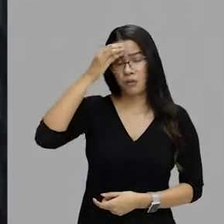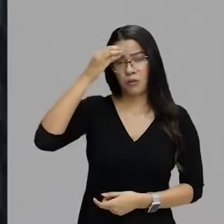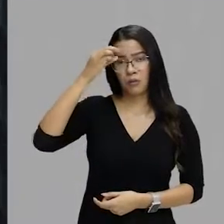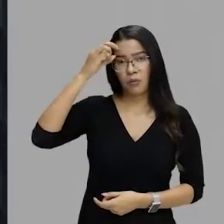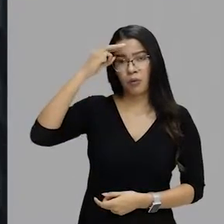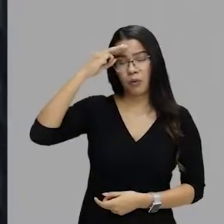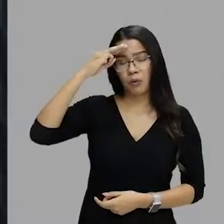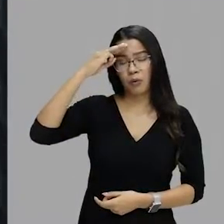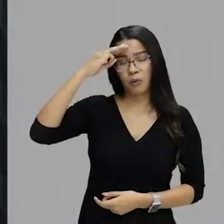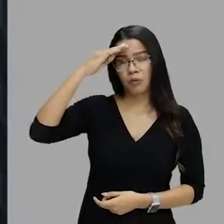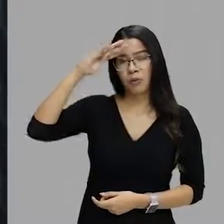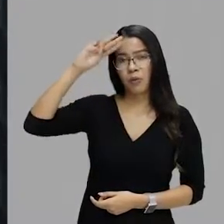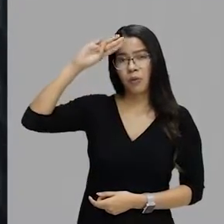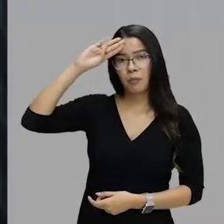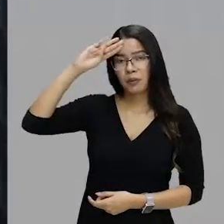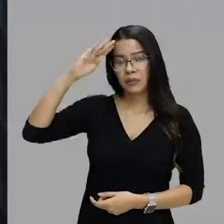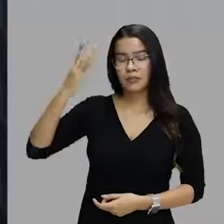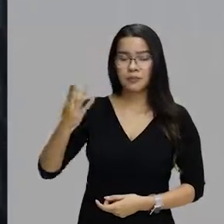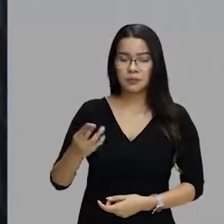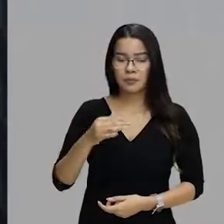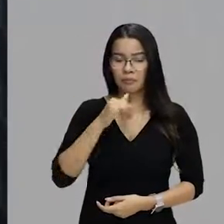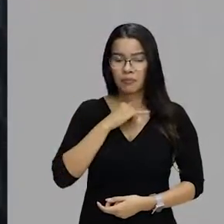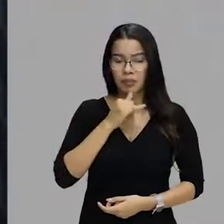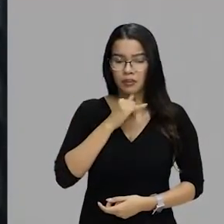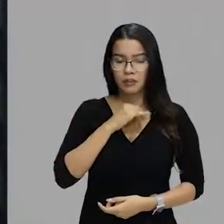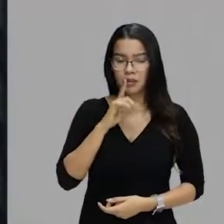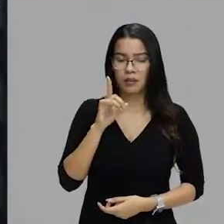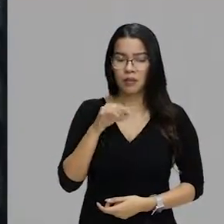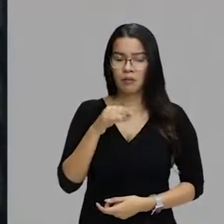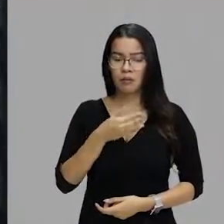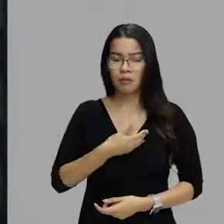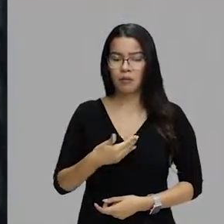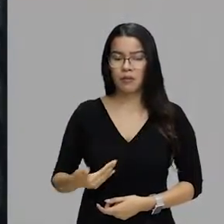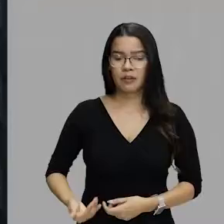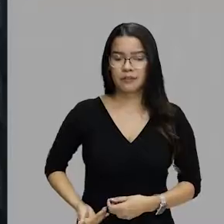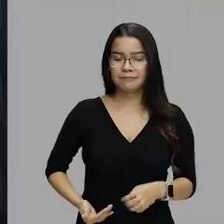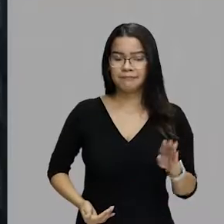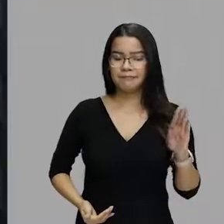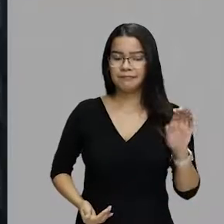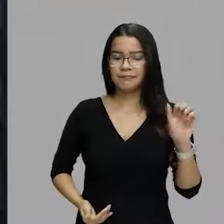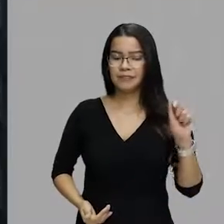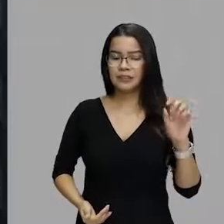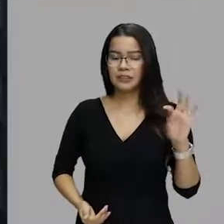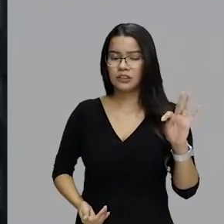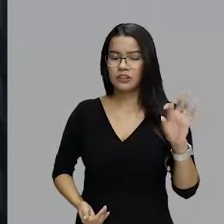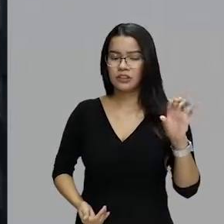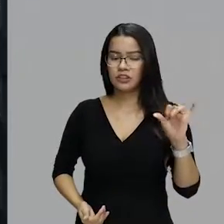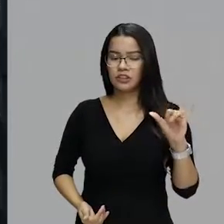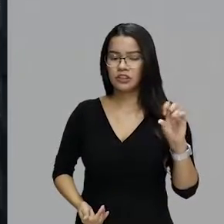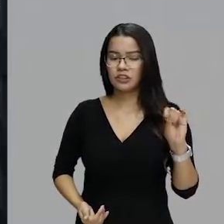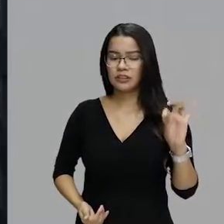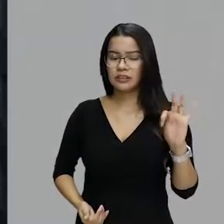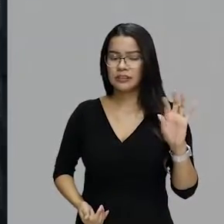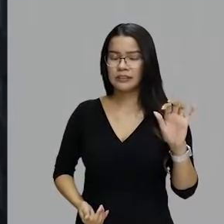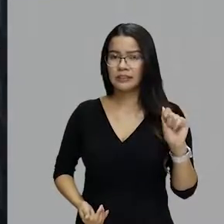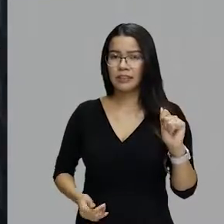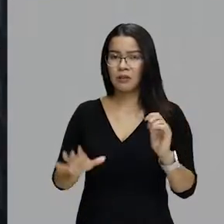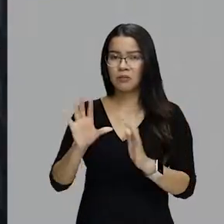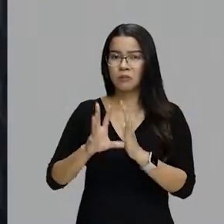Até a Revolução. Um exemplo clássico disso é o governo do Batista. O Batista que deu um golpe